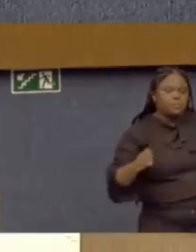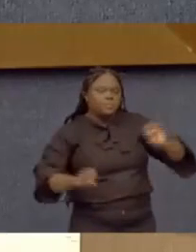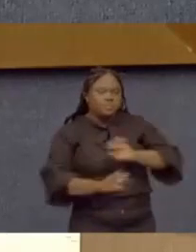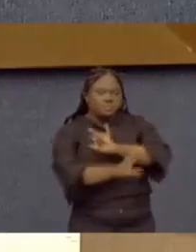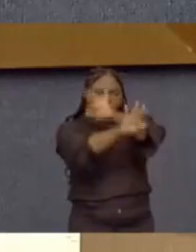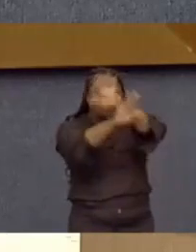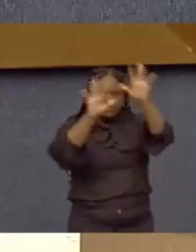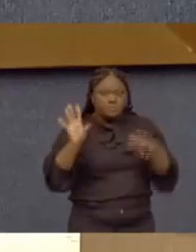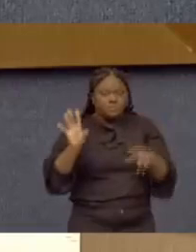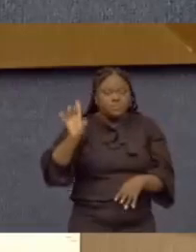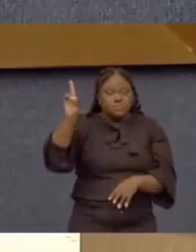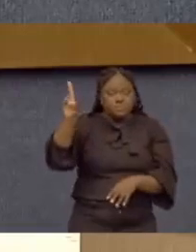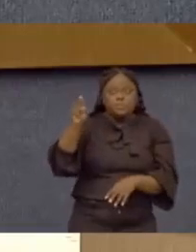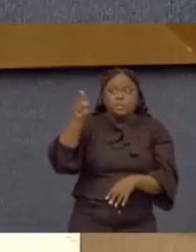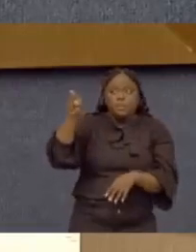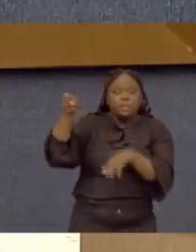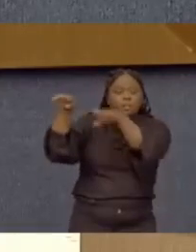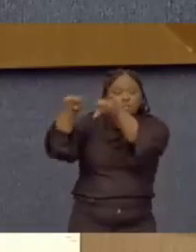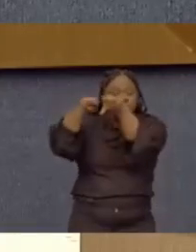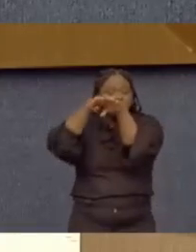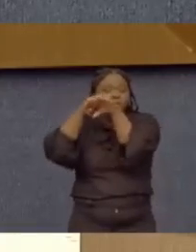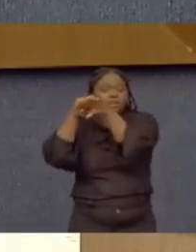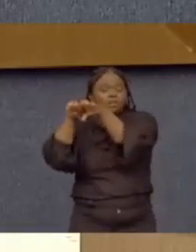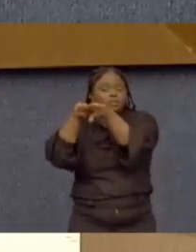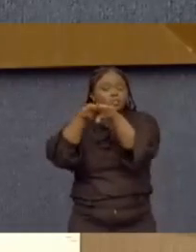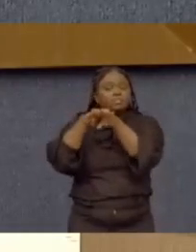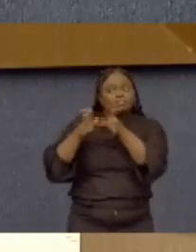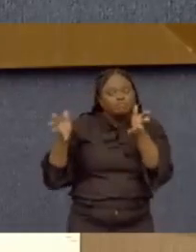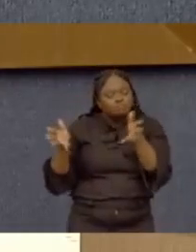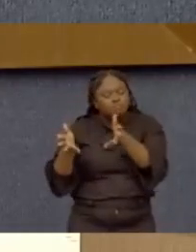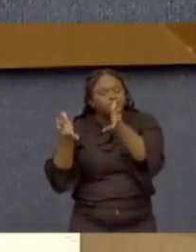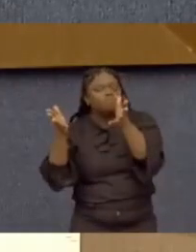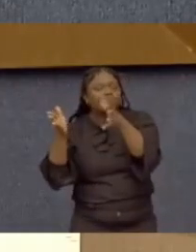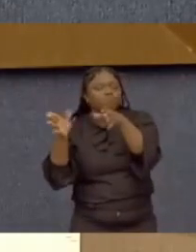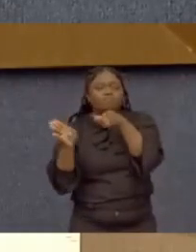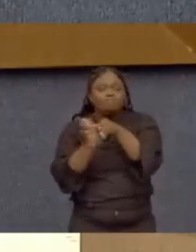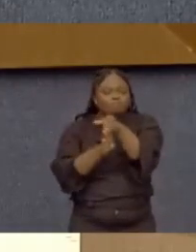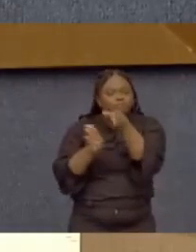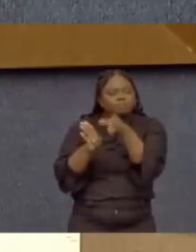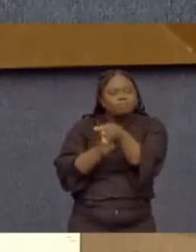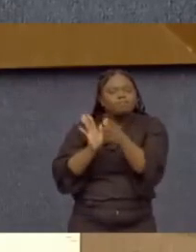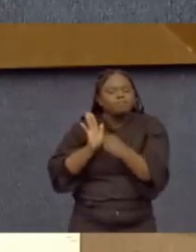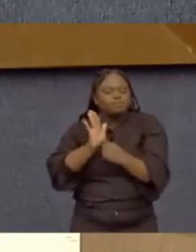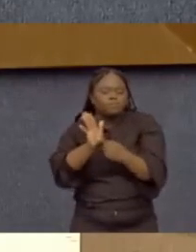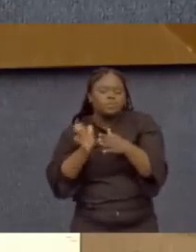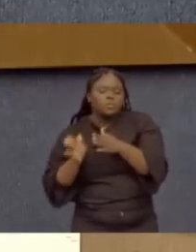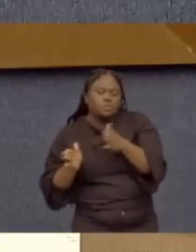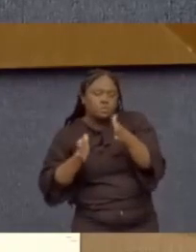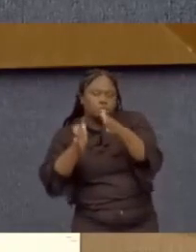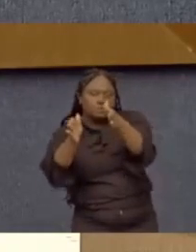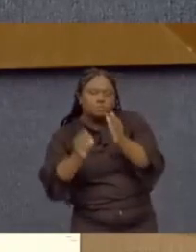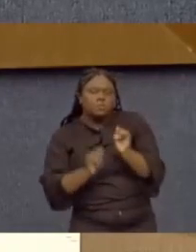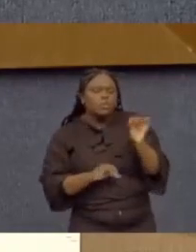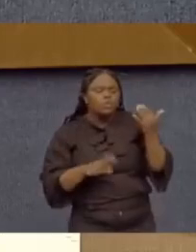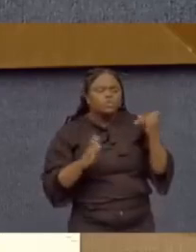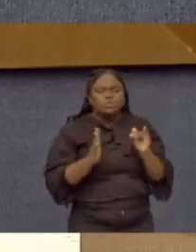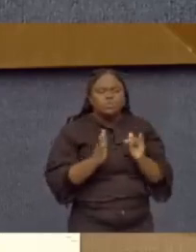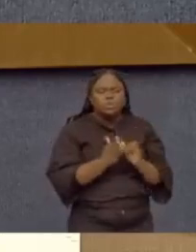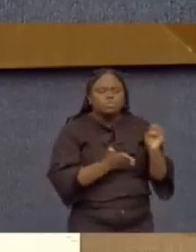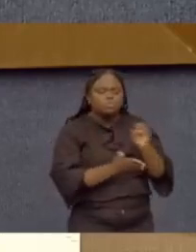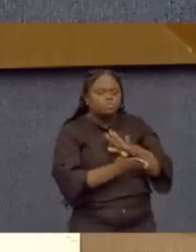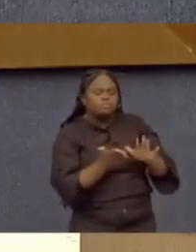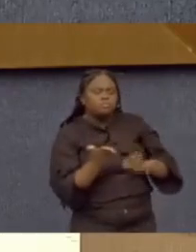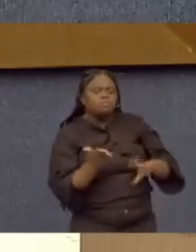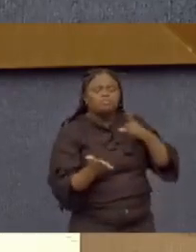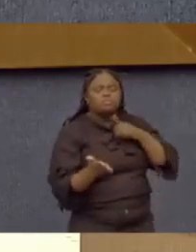nossa inspiração, Deus é nosso conselheiro e nosso condutor. Nossas atividades têm sido regradas de profundo espírito